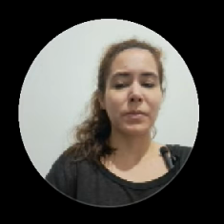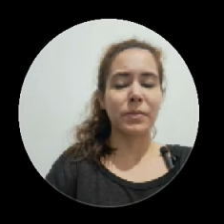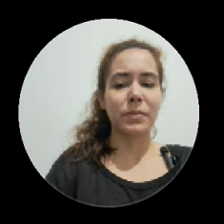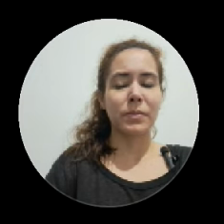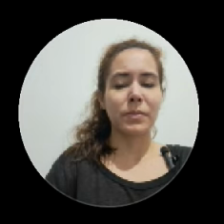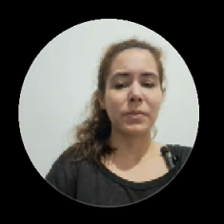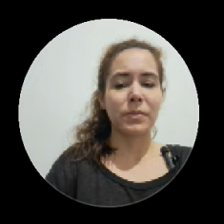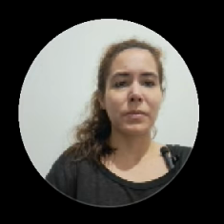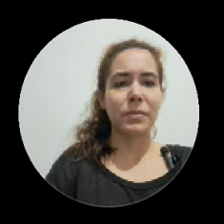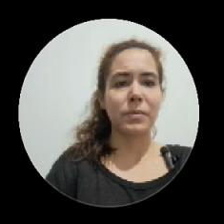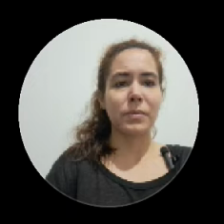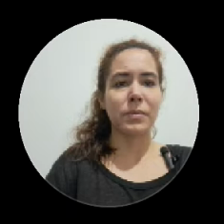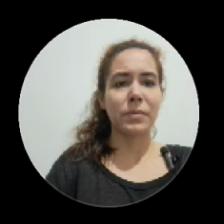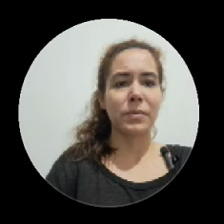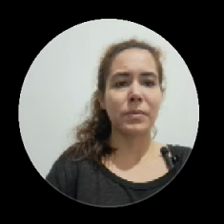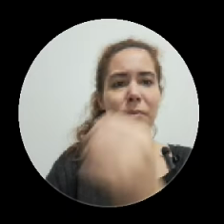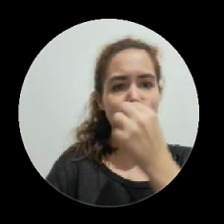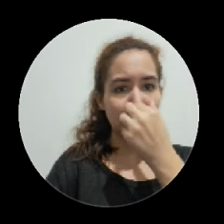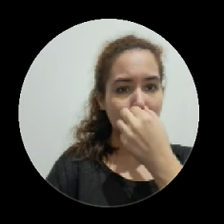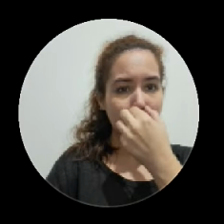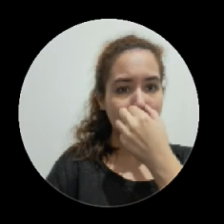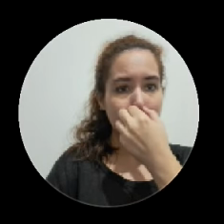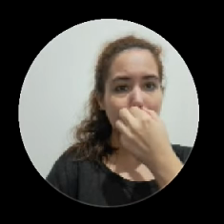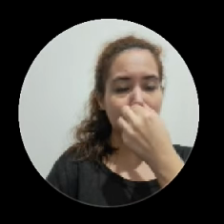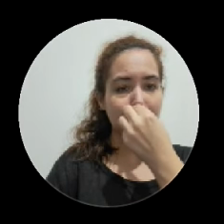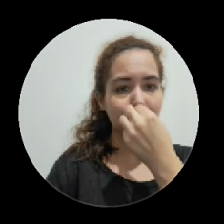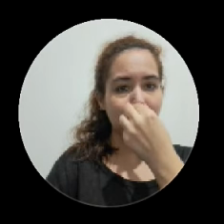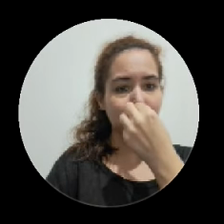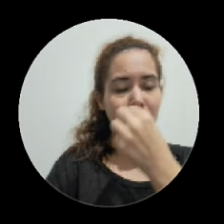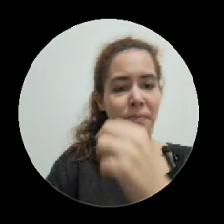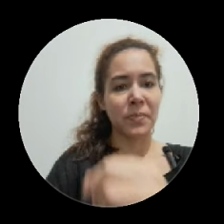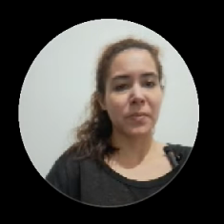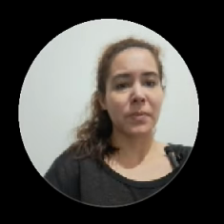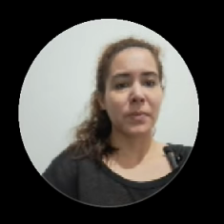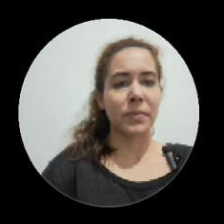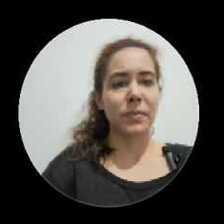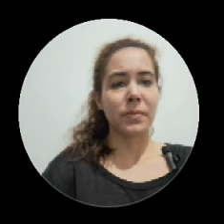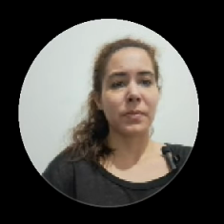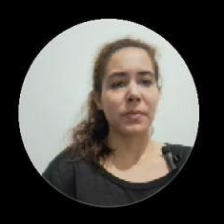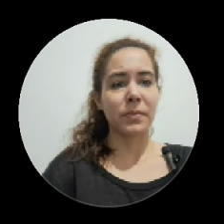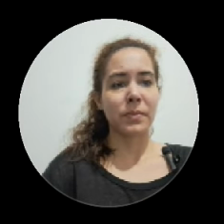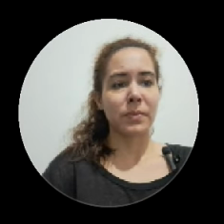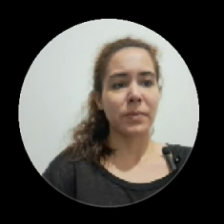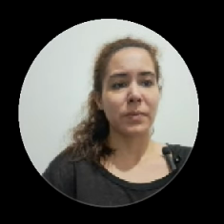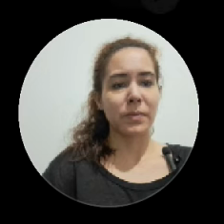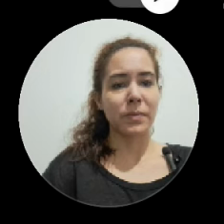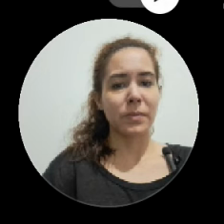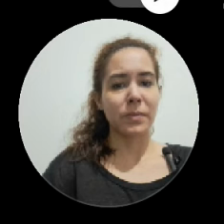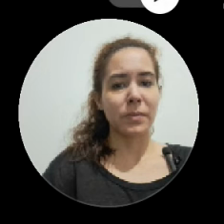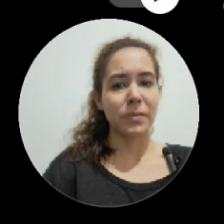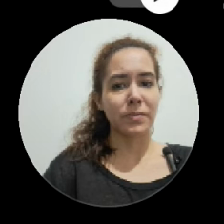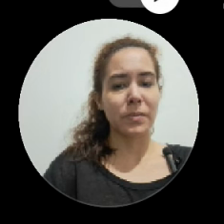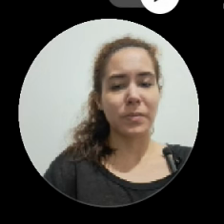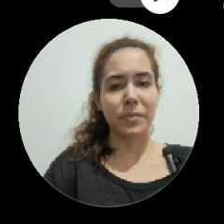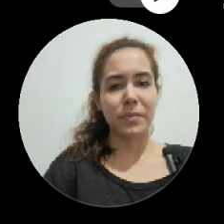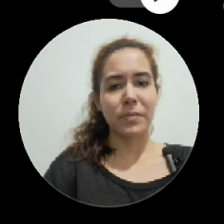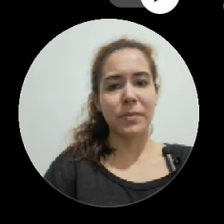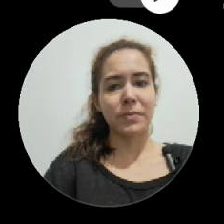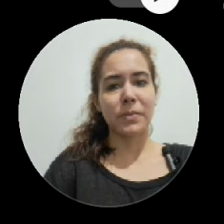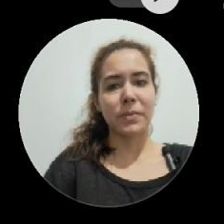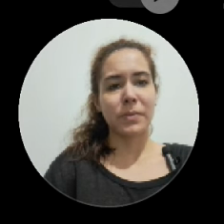rapidíssimo, claro. Corre, tá? A gente tá falando de vaga ao vivo, né? Porque o teatro, você tá lá ao vivo, então você tem o número de cadeirinhas correto. Então,